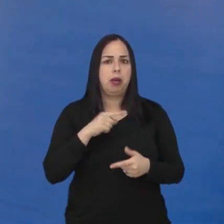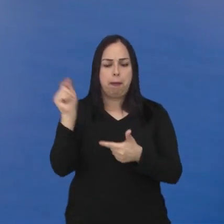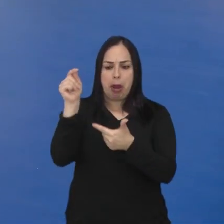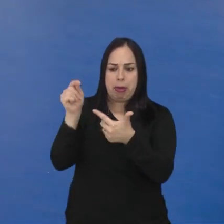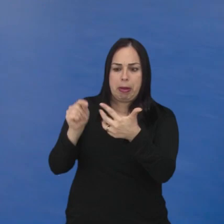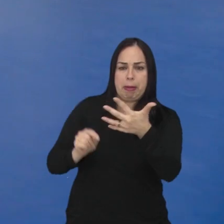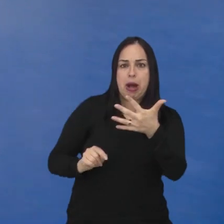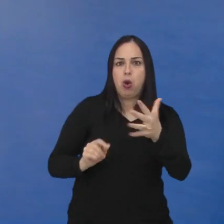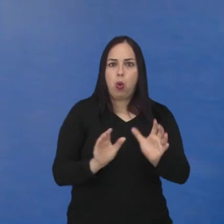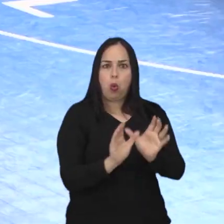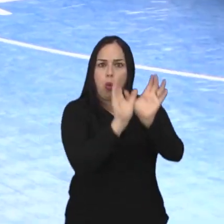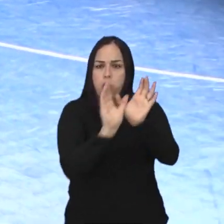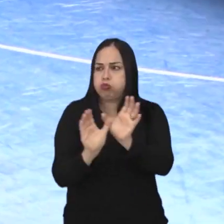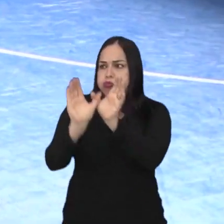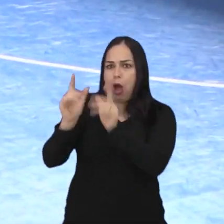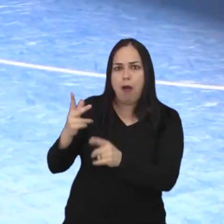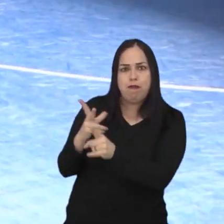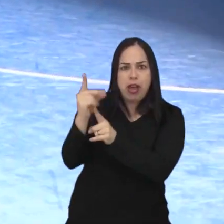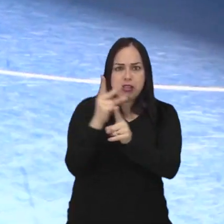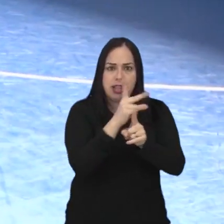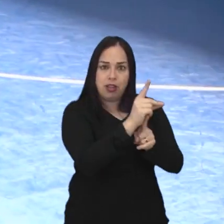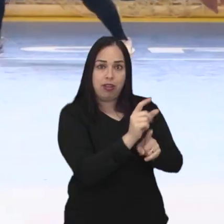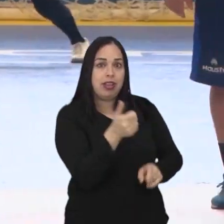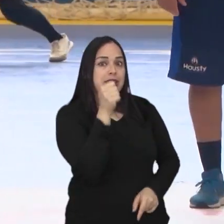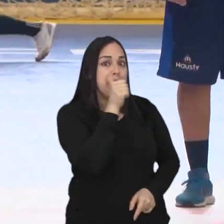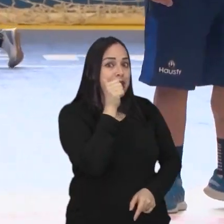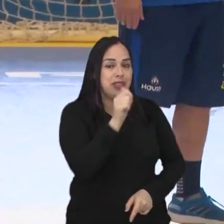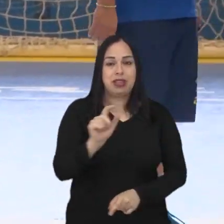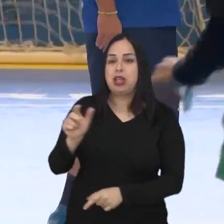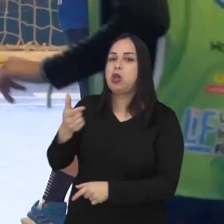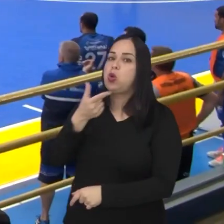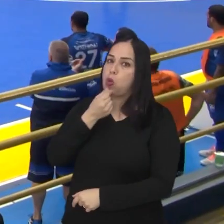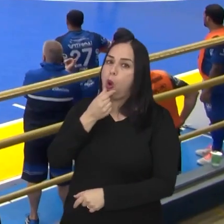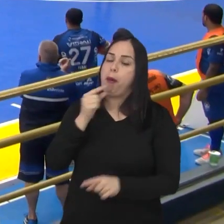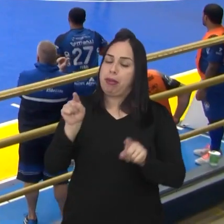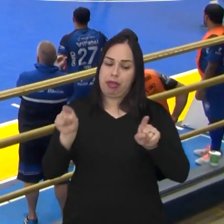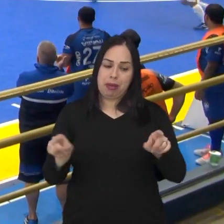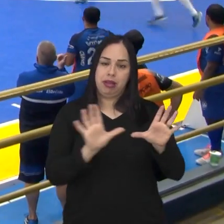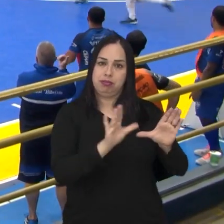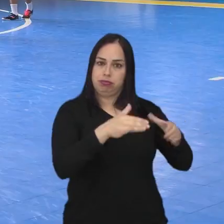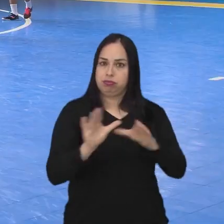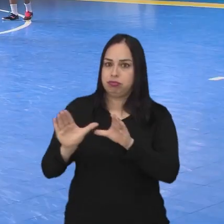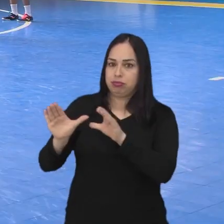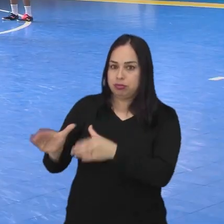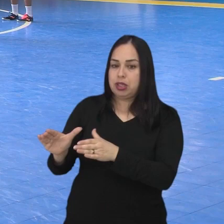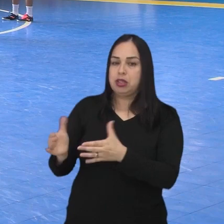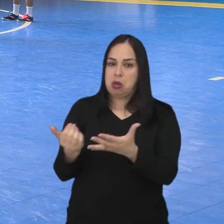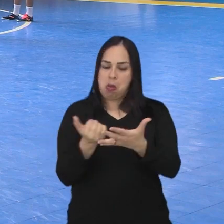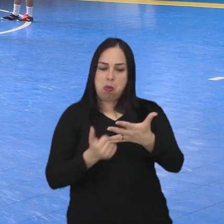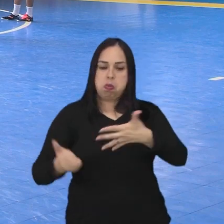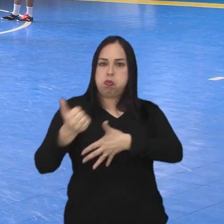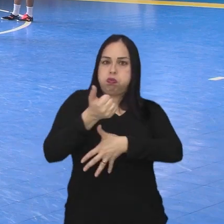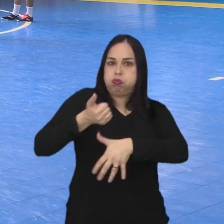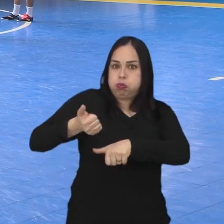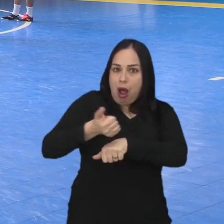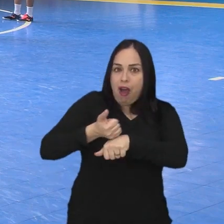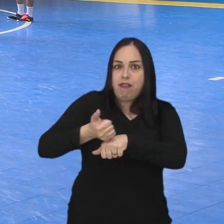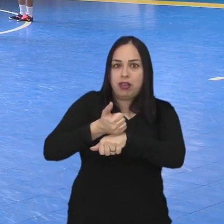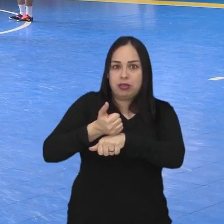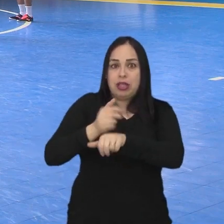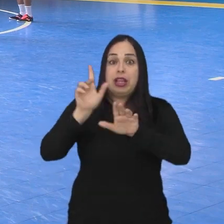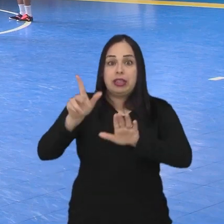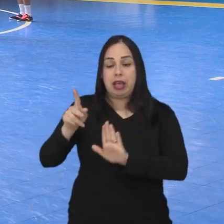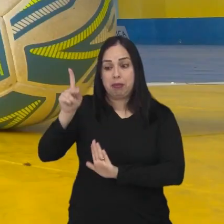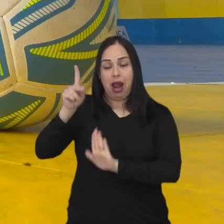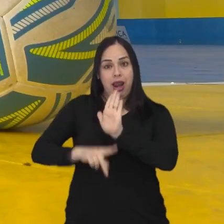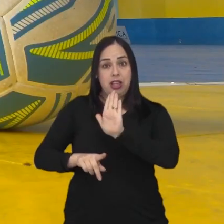futsal acumula conquistas com 6 títulos paulistas do feminino e 2 no masculino. A modalidade no alto rendimento é mantida